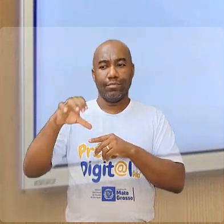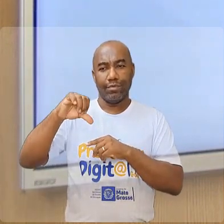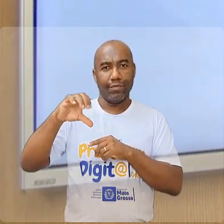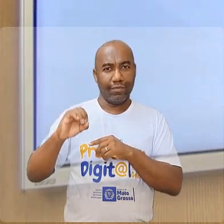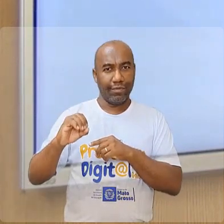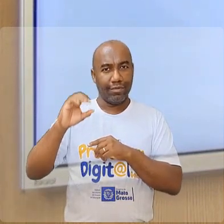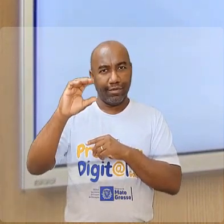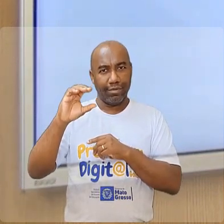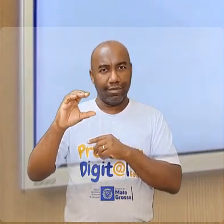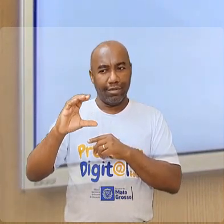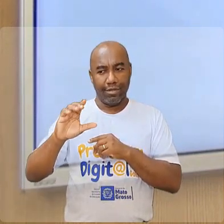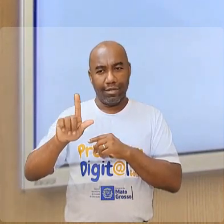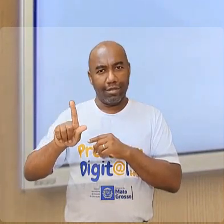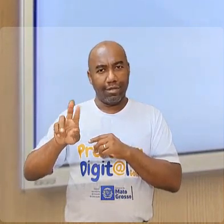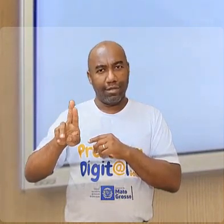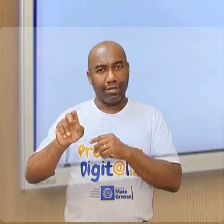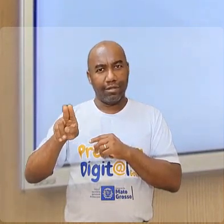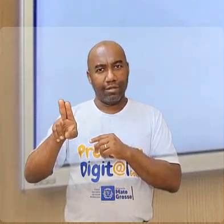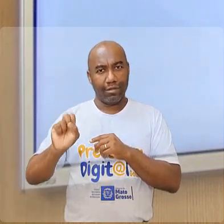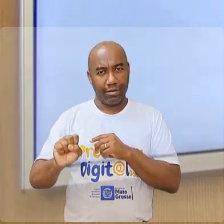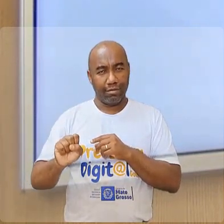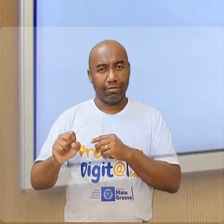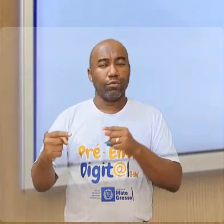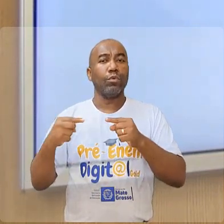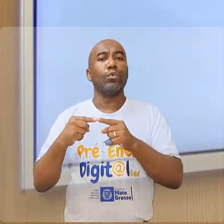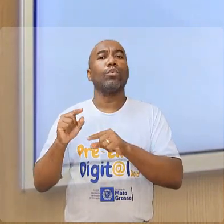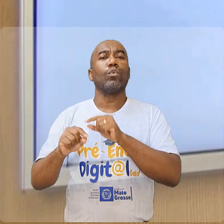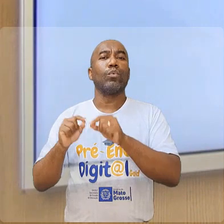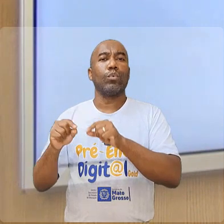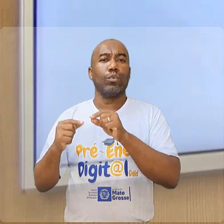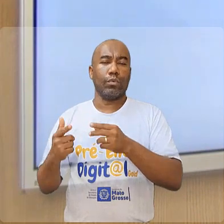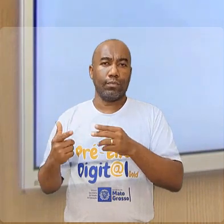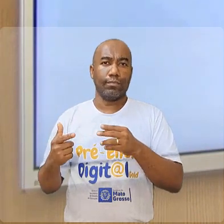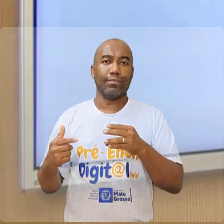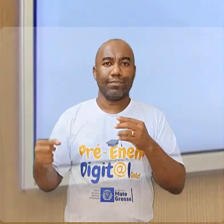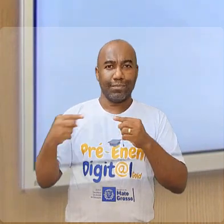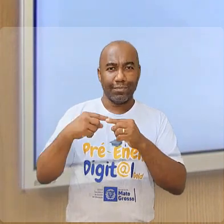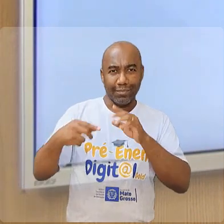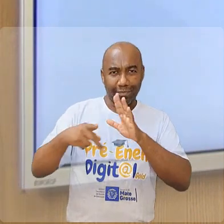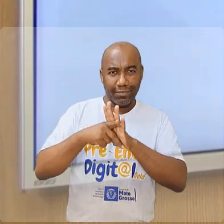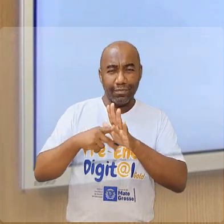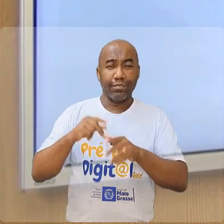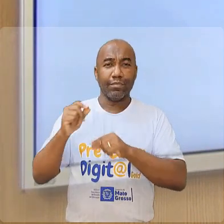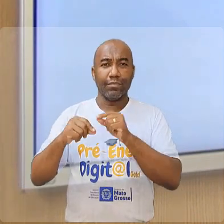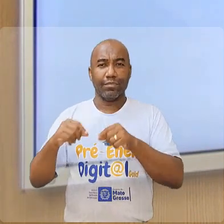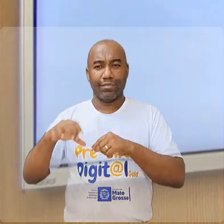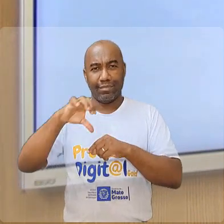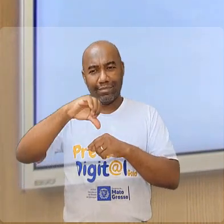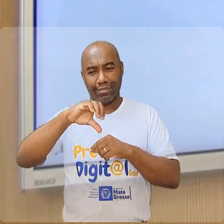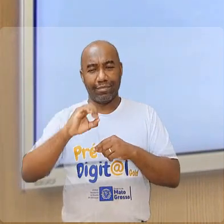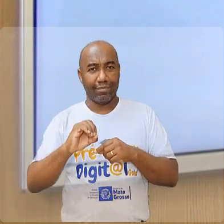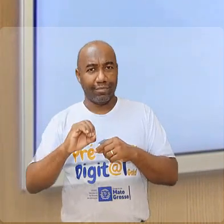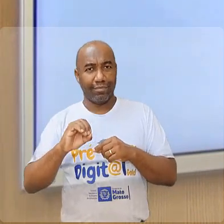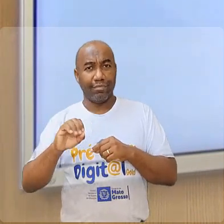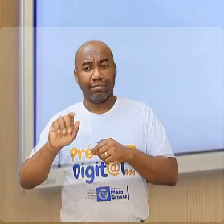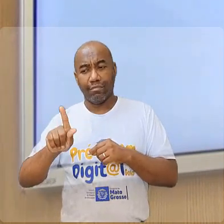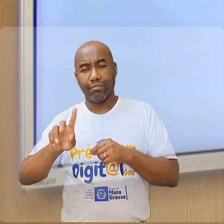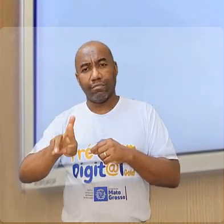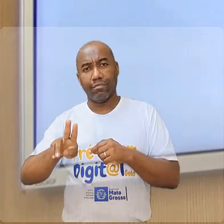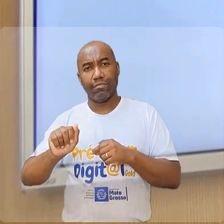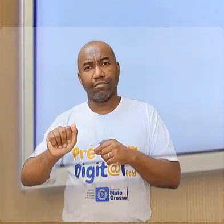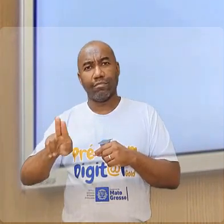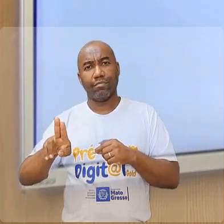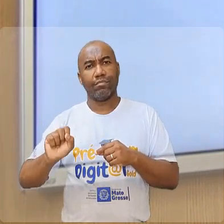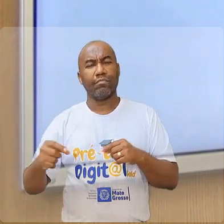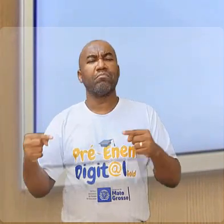ali no vértice A um lado que está oposto ao ângulo de 90 ao vértice A Eu Vou